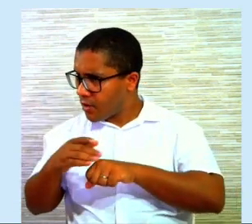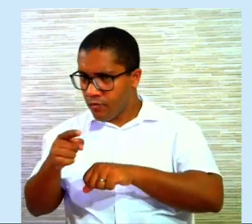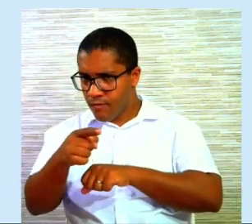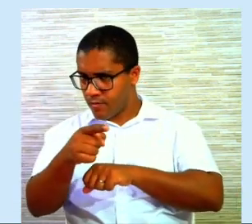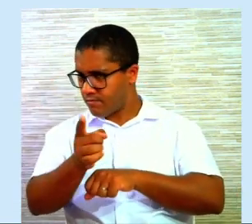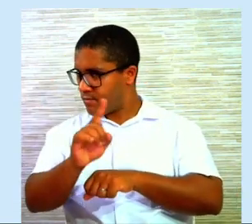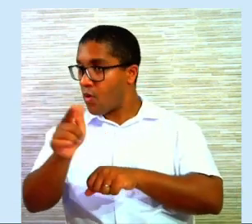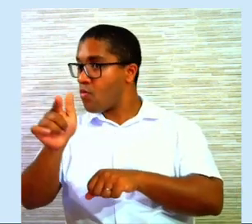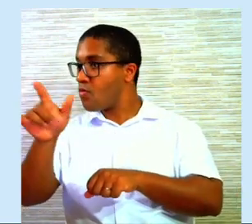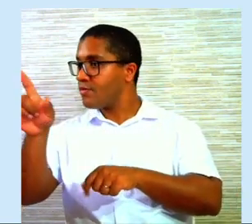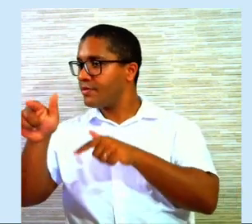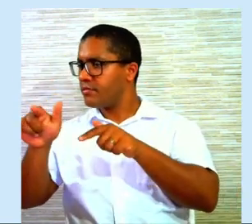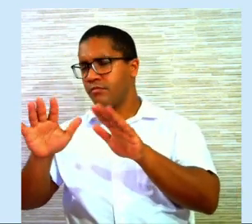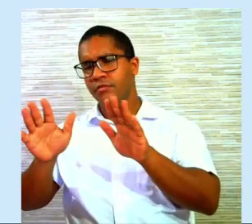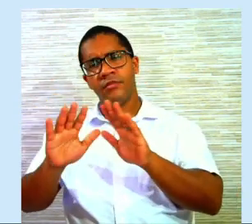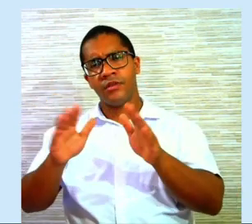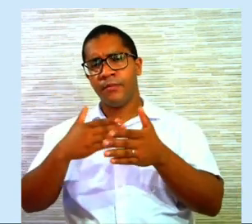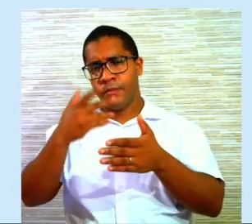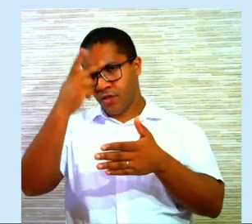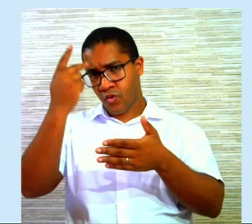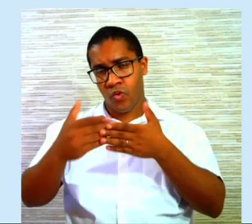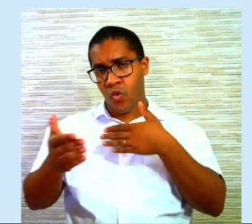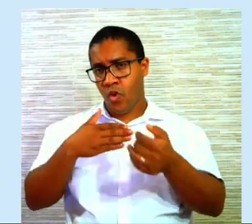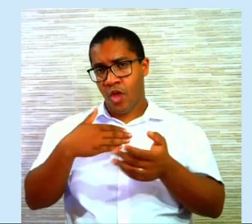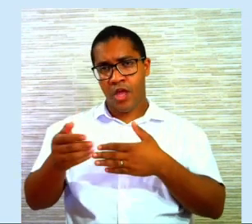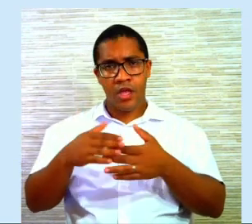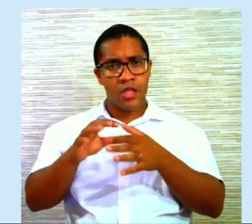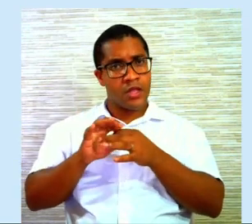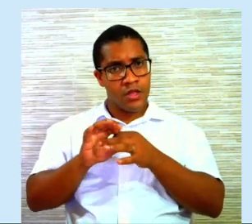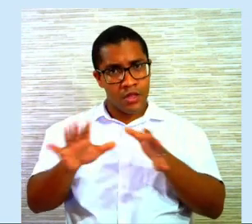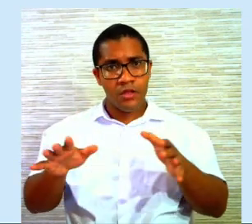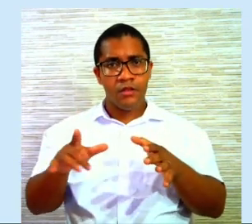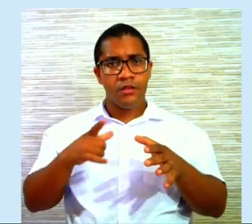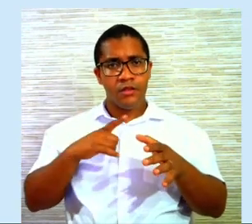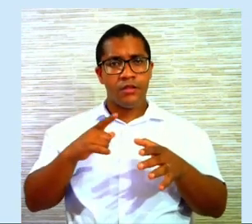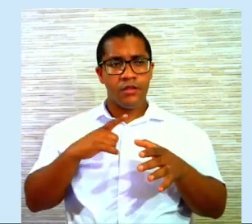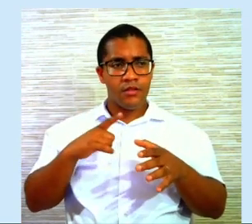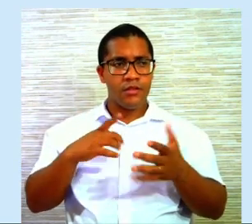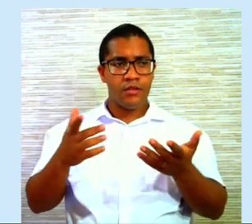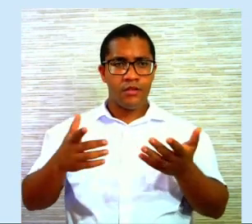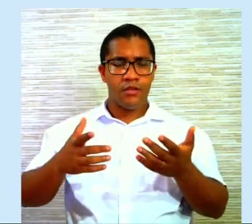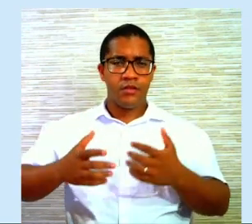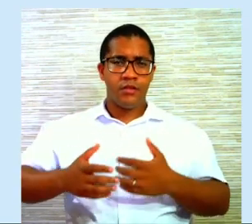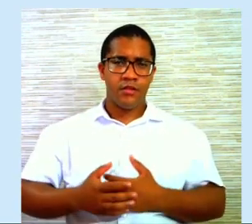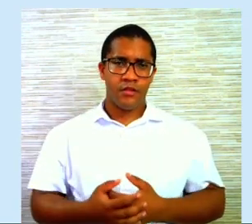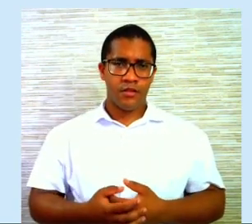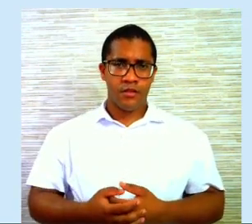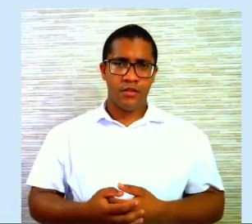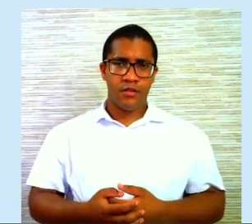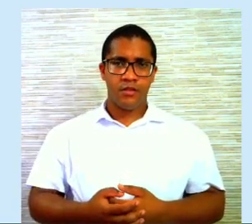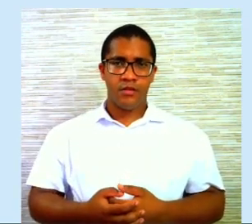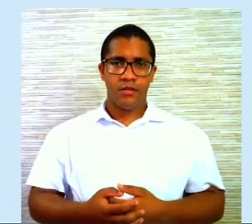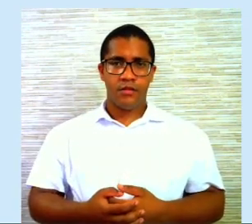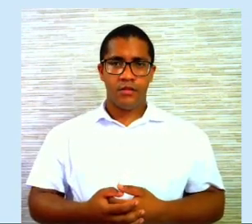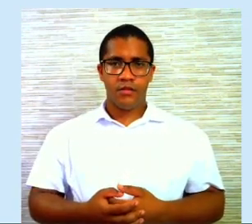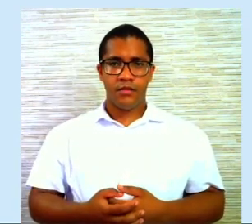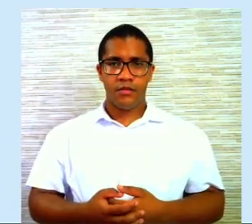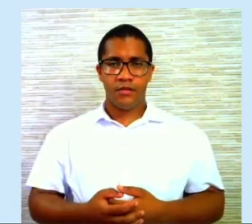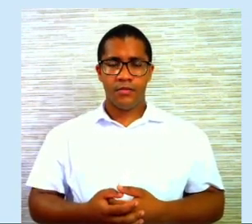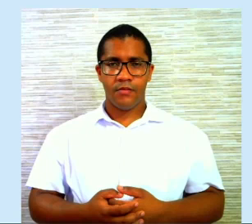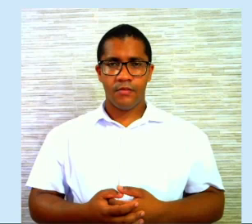pessoa miserável, moradora, não é isso, das regiões de grande residência, é